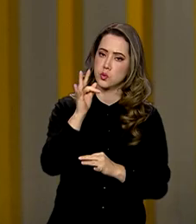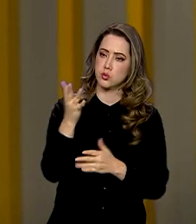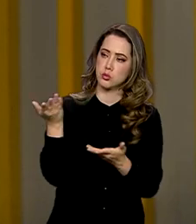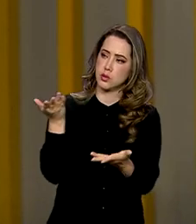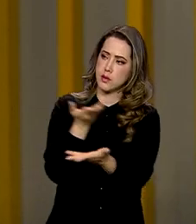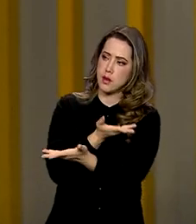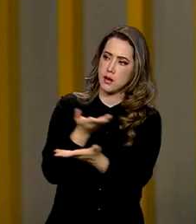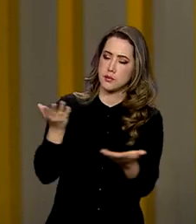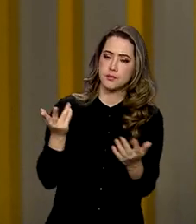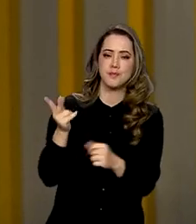as relações aí entre Brasil e